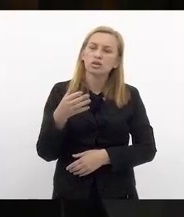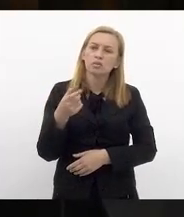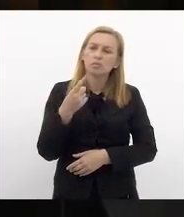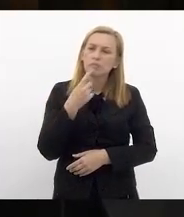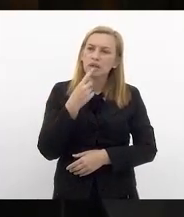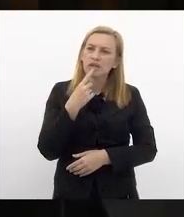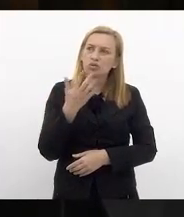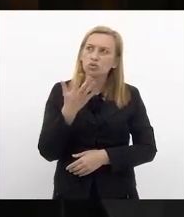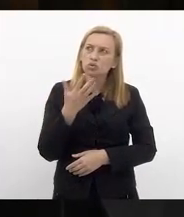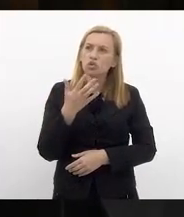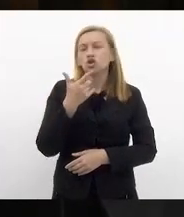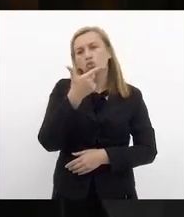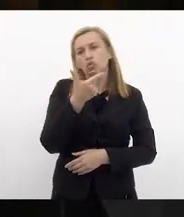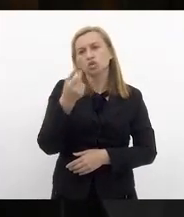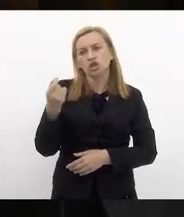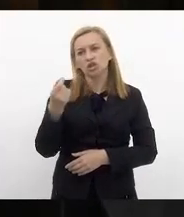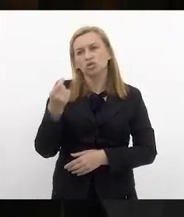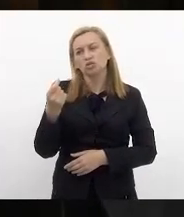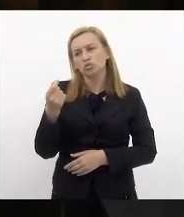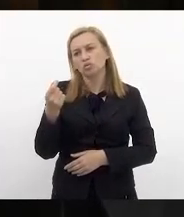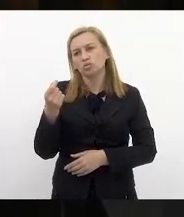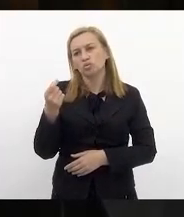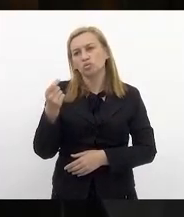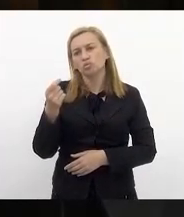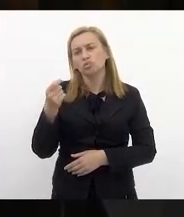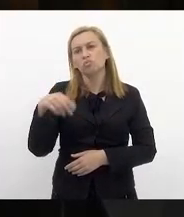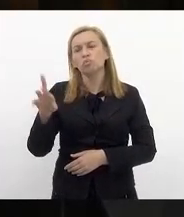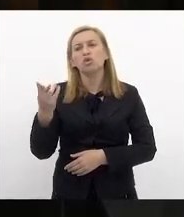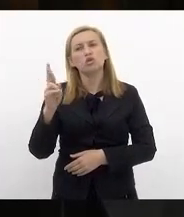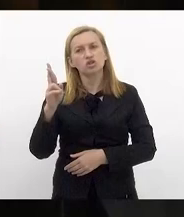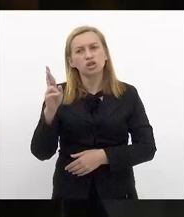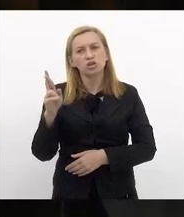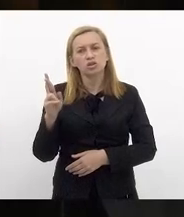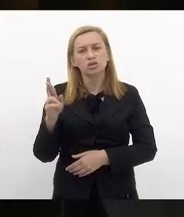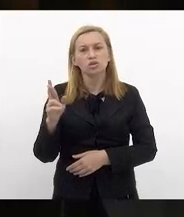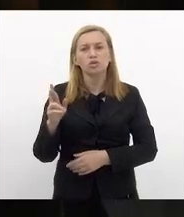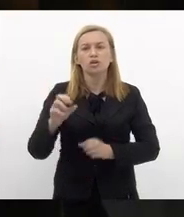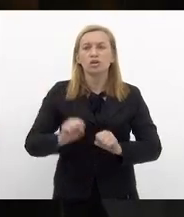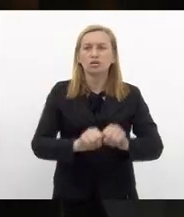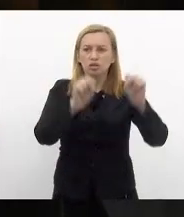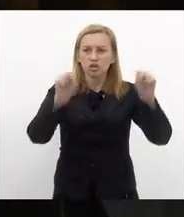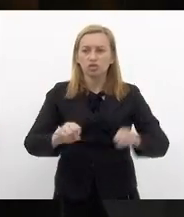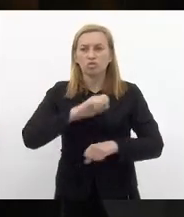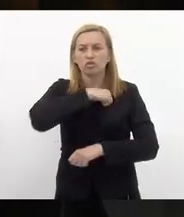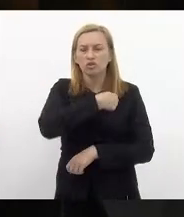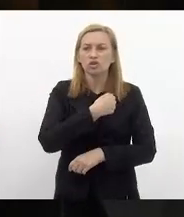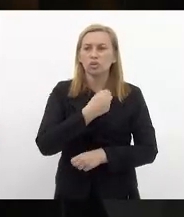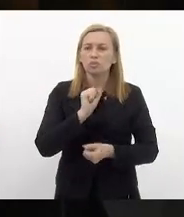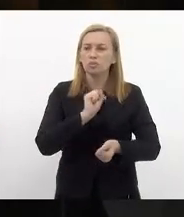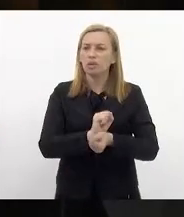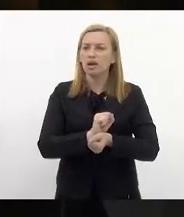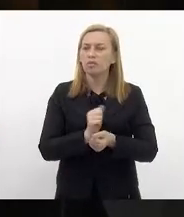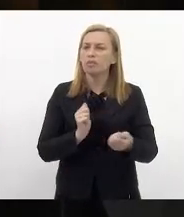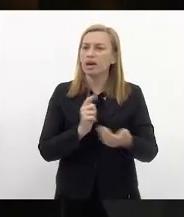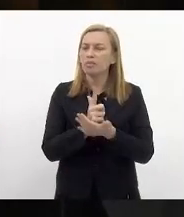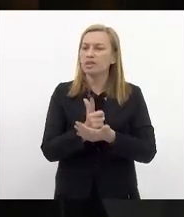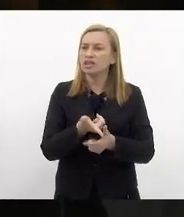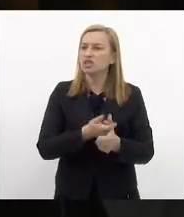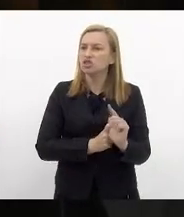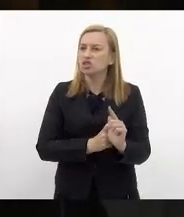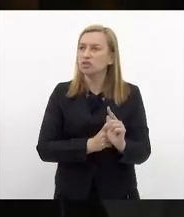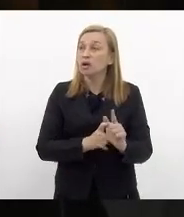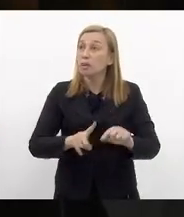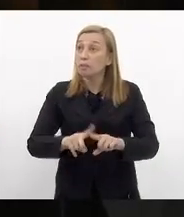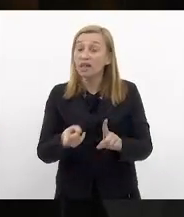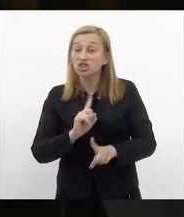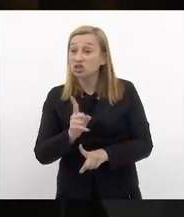aproxima dos 200 bilhões de reais. O regime de recuperação fiscal suspende o pagamento da dívida,